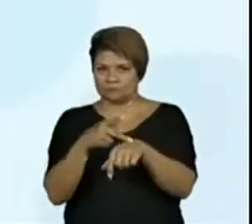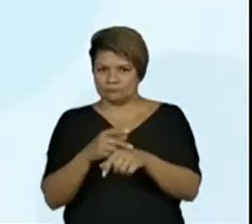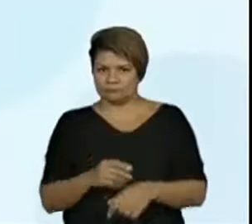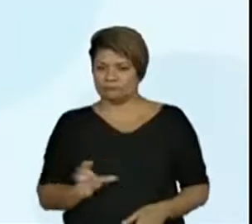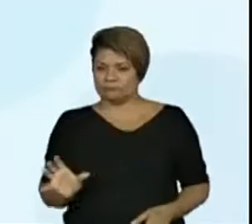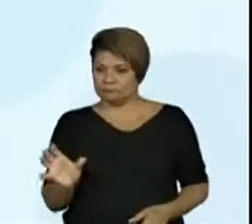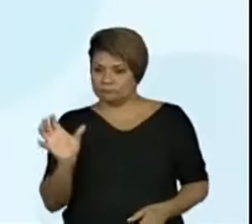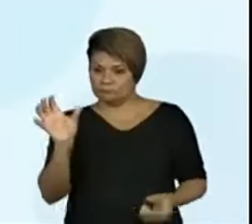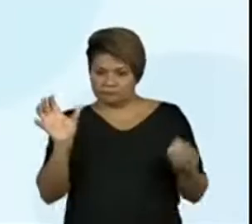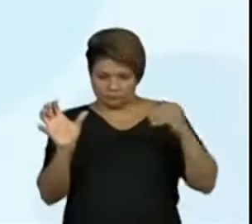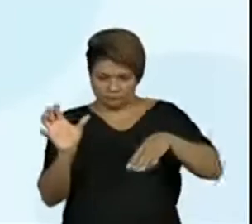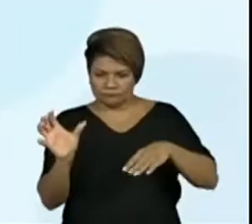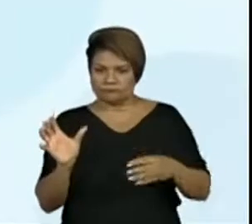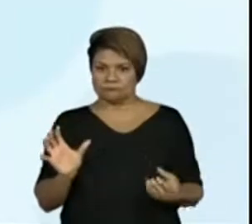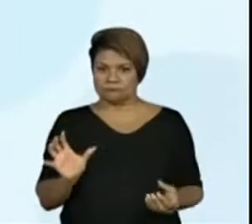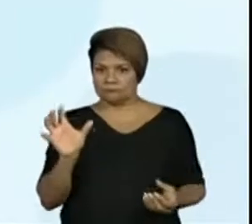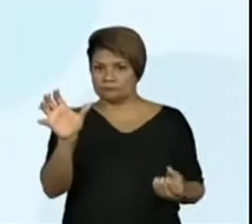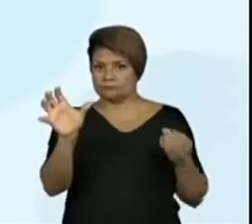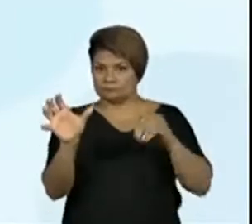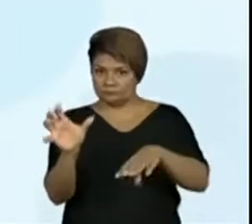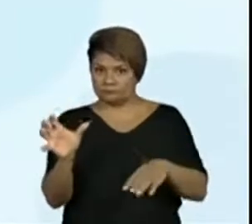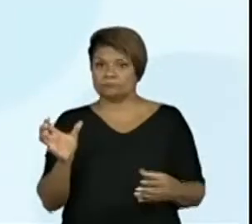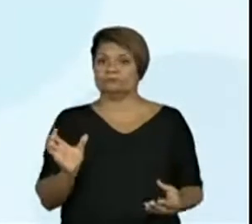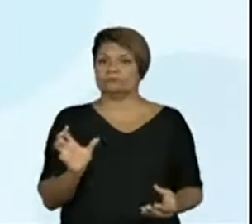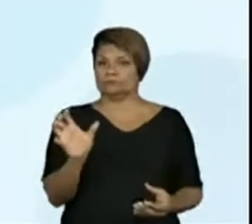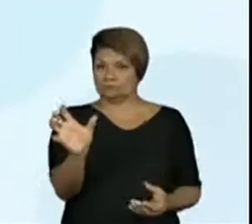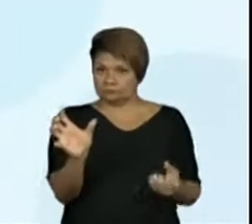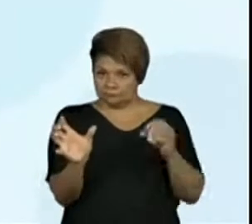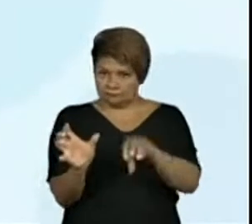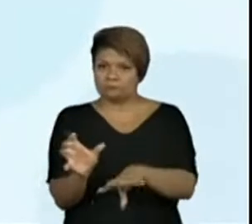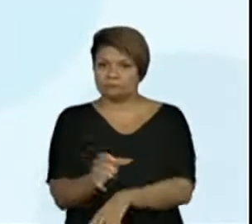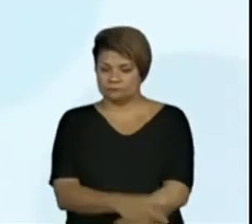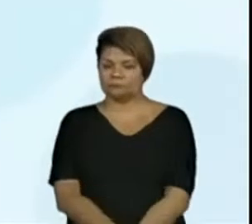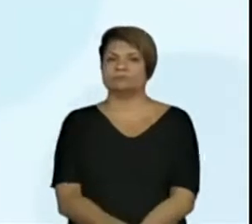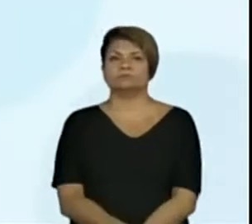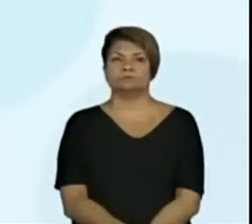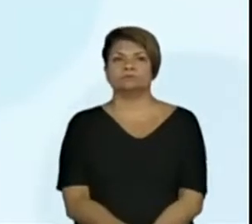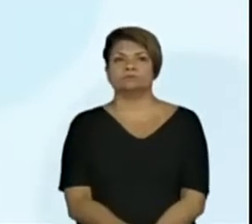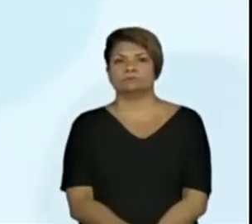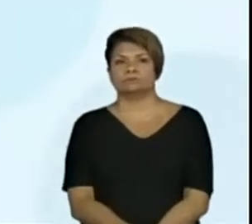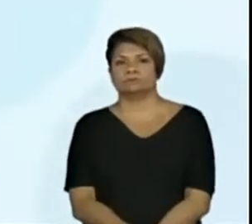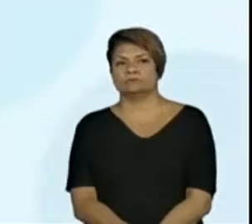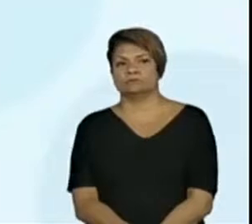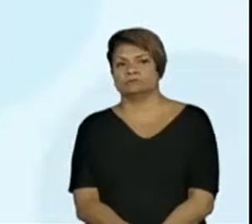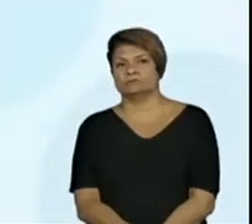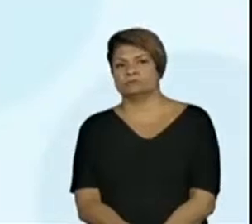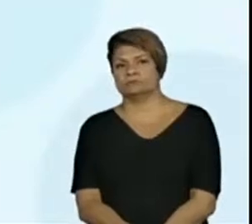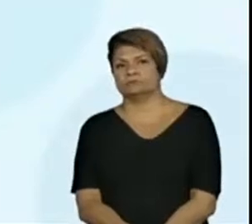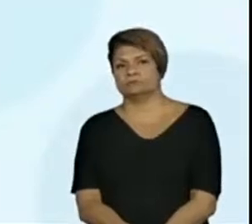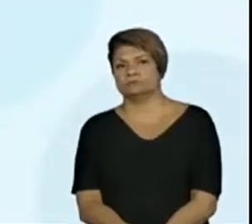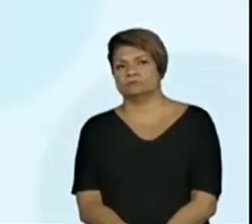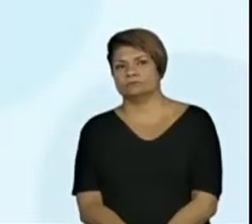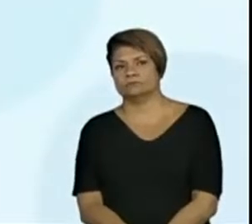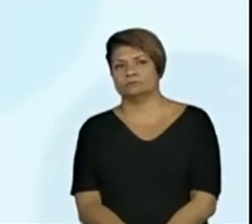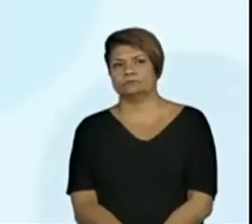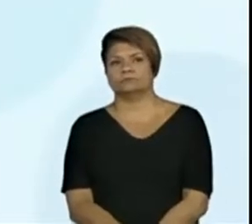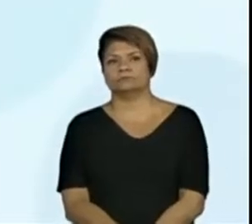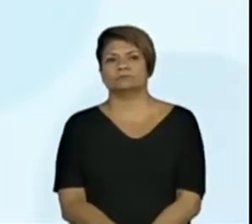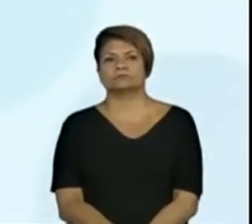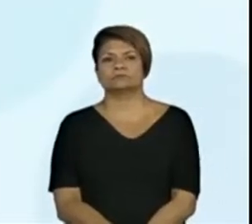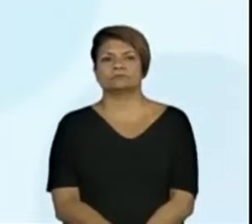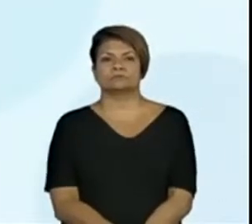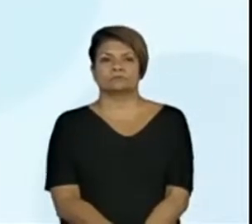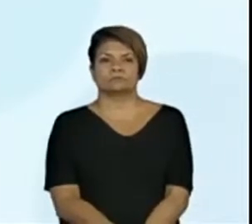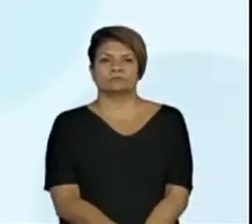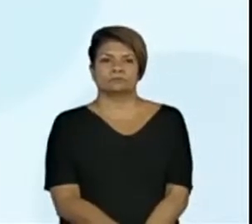outra, outra, outra, opa, mais uma, mais uma,